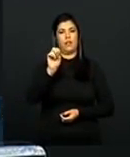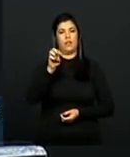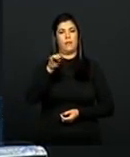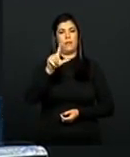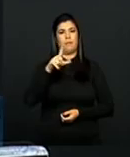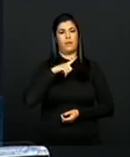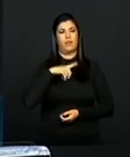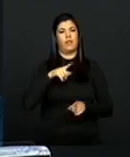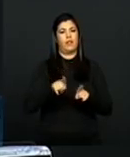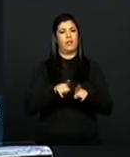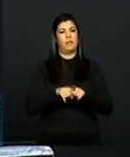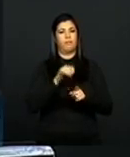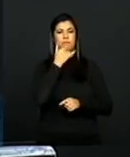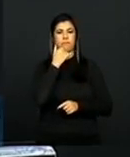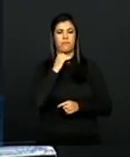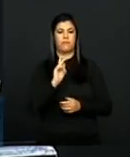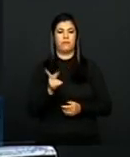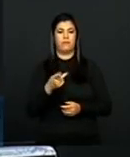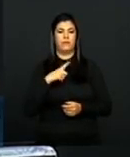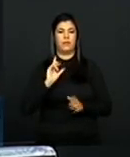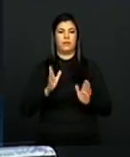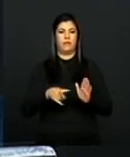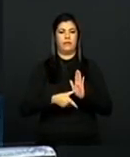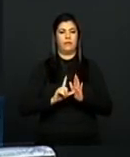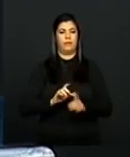feita anteriormente.